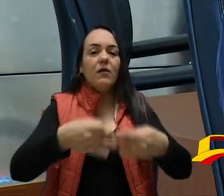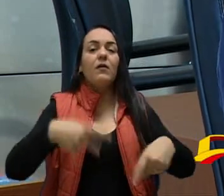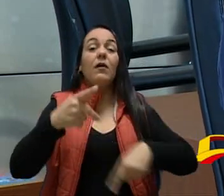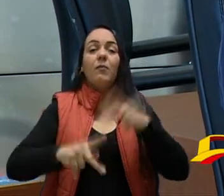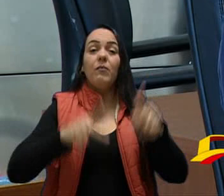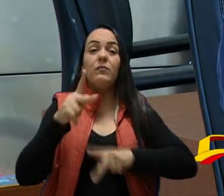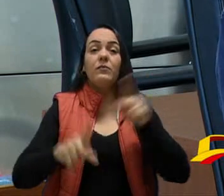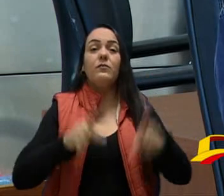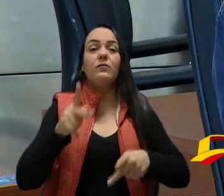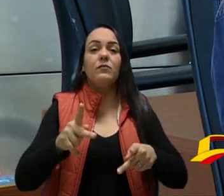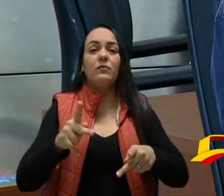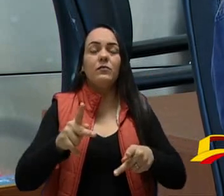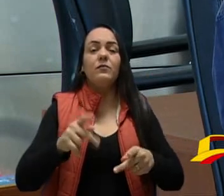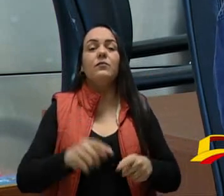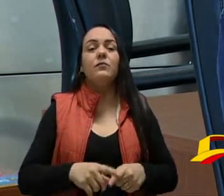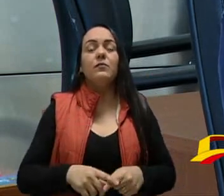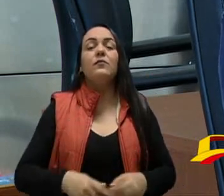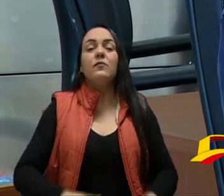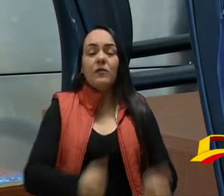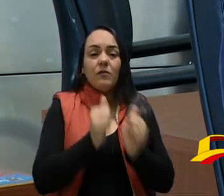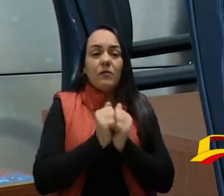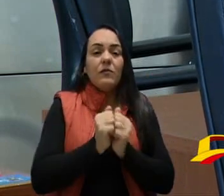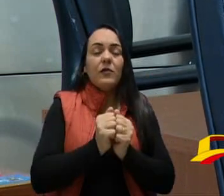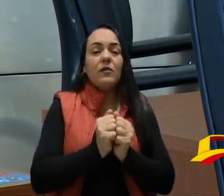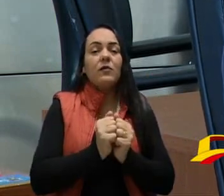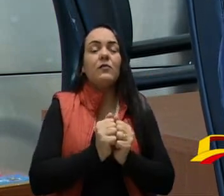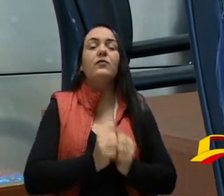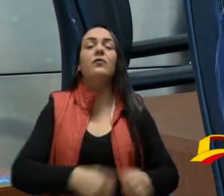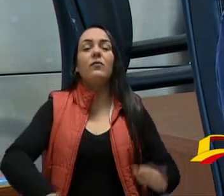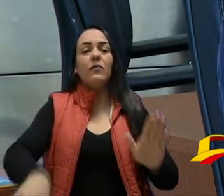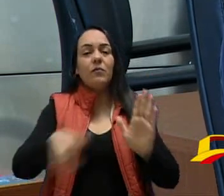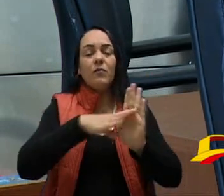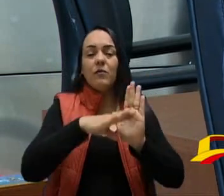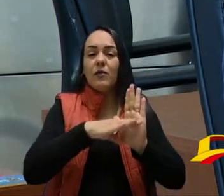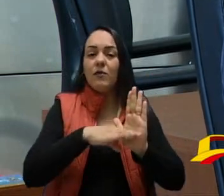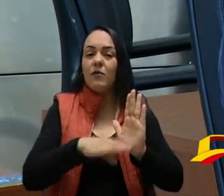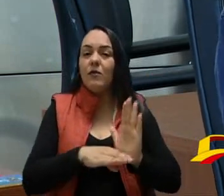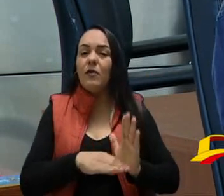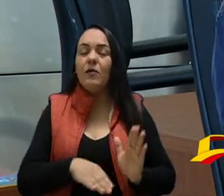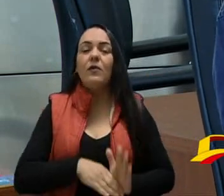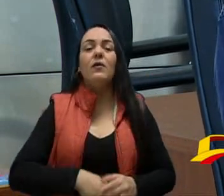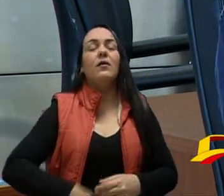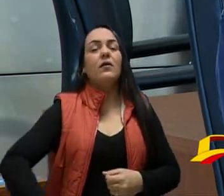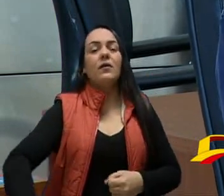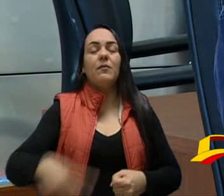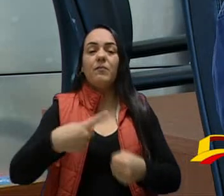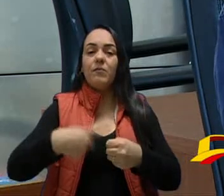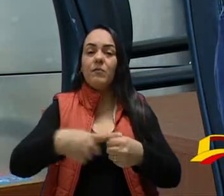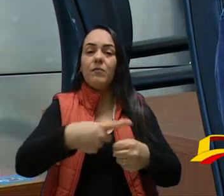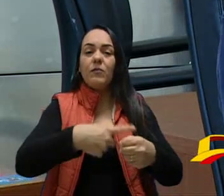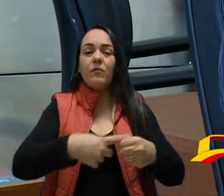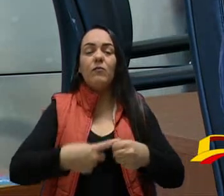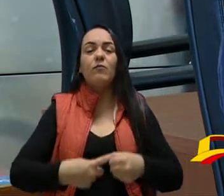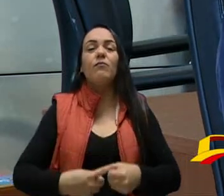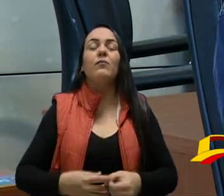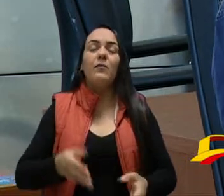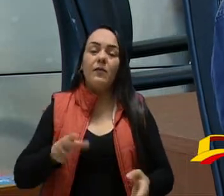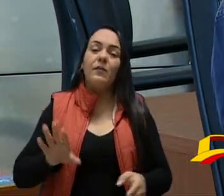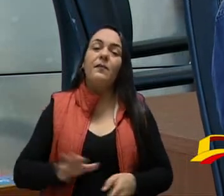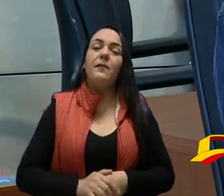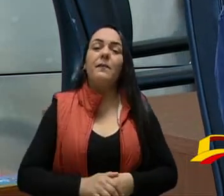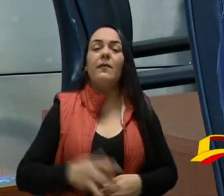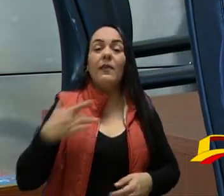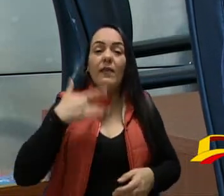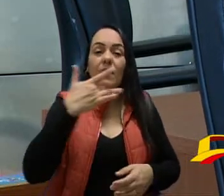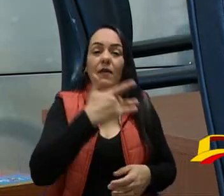secretária que participa dos programas de saúde do município onde é a porta de entrada do município